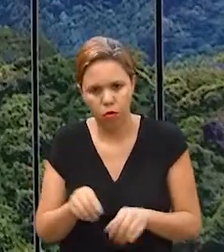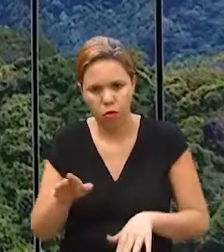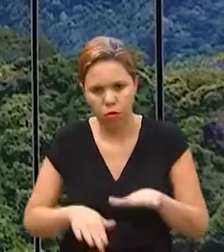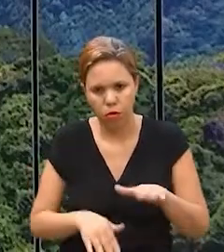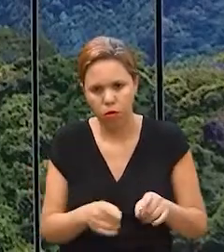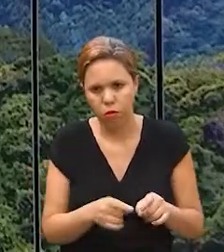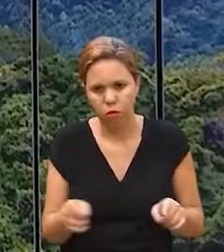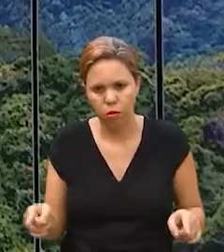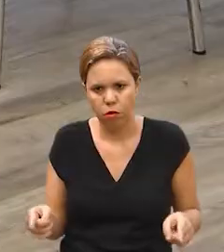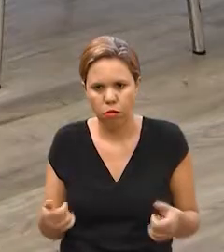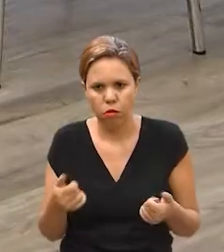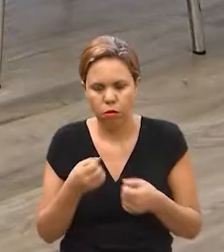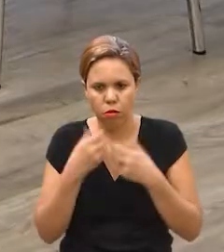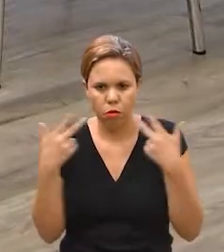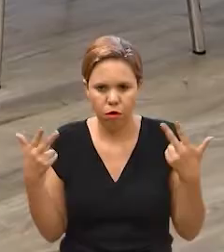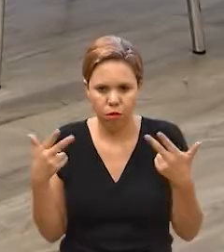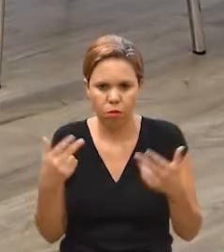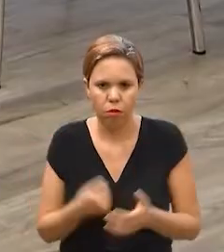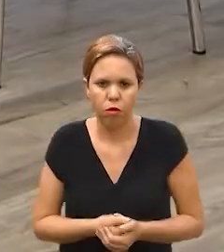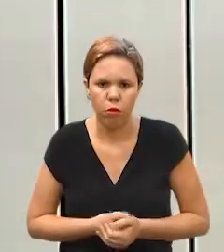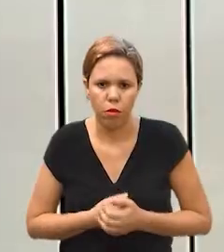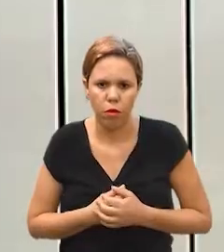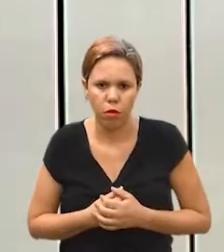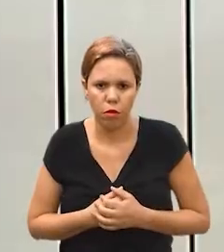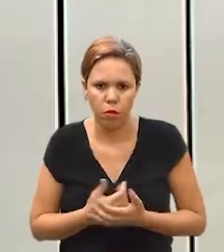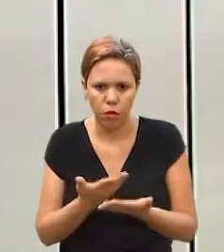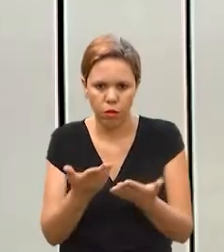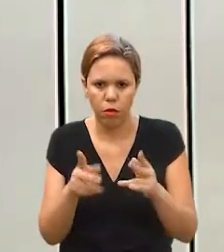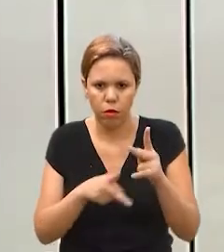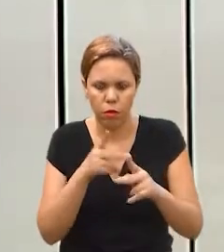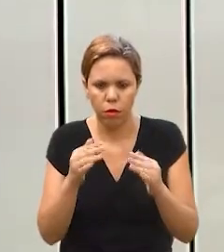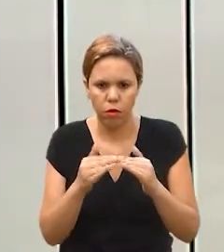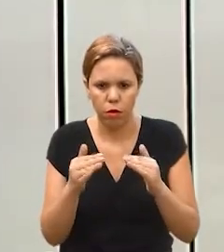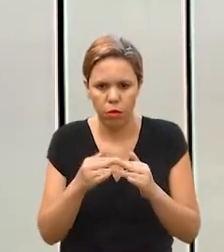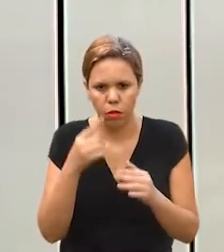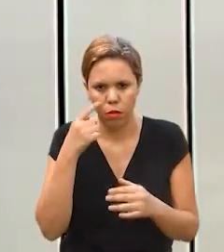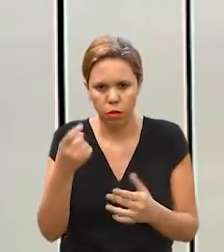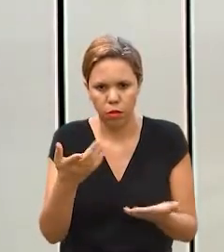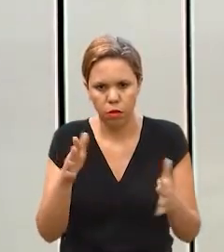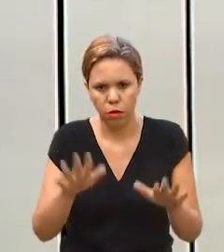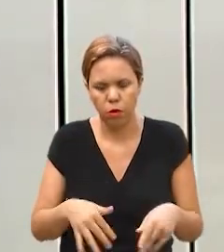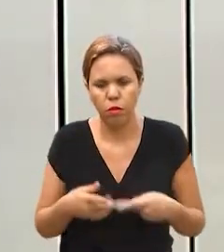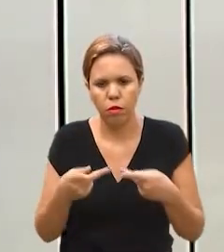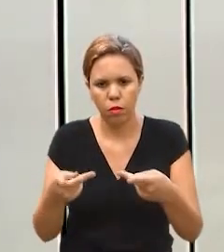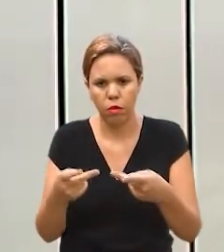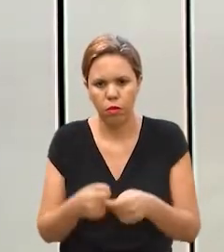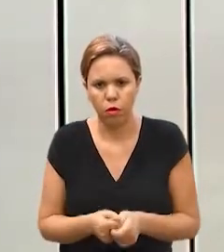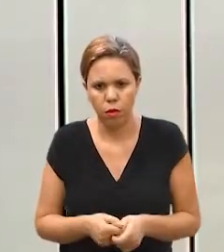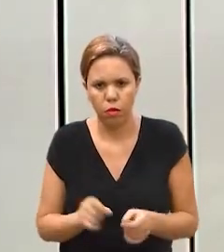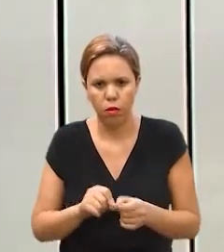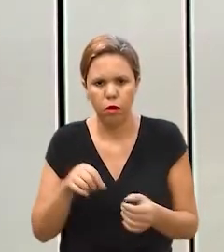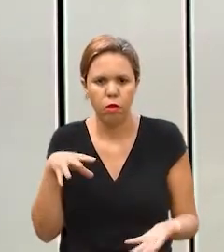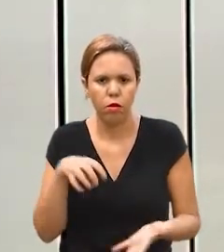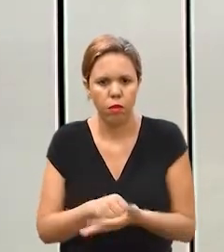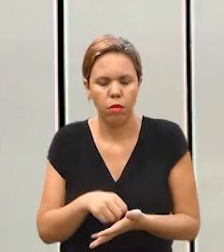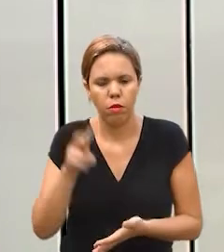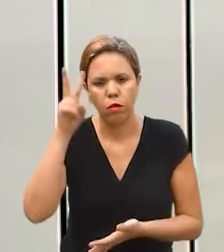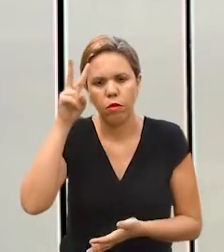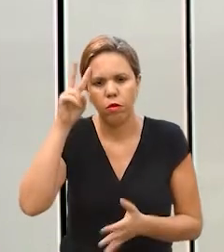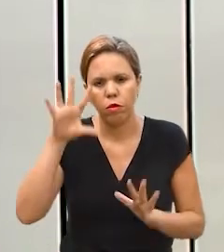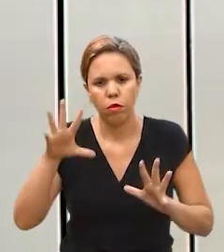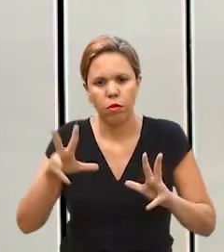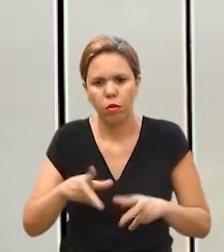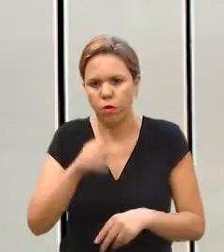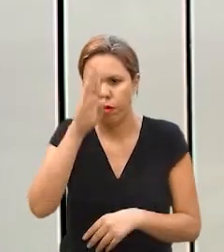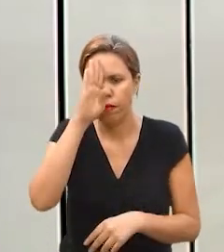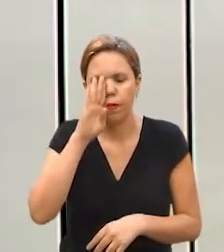do estágio que ele está. Boa notícia, né? Bom, para você de casa que se interessou, fica aí o convite, né, de fazer a matrícula, lembrando